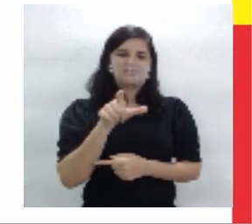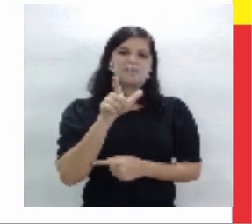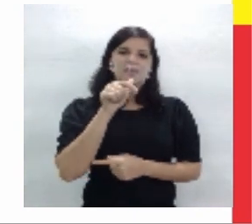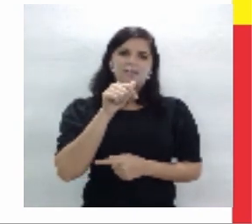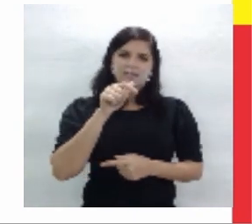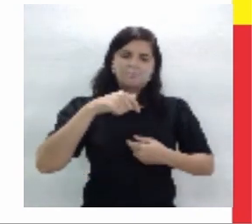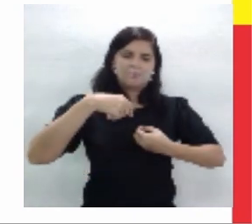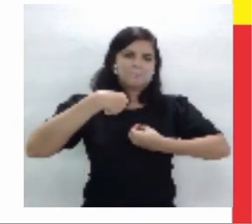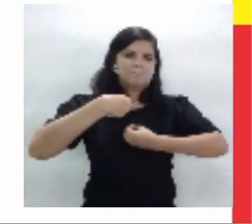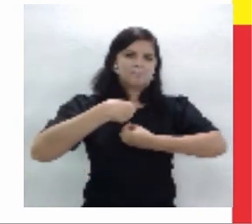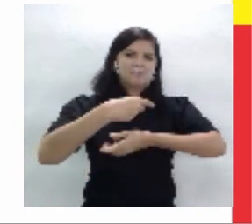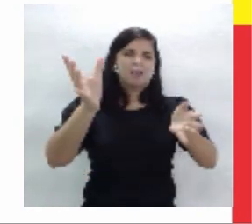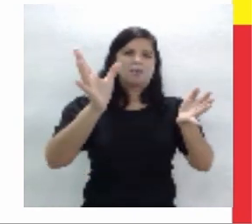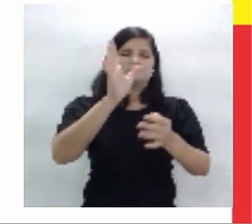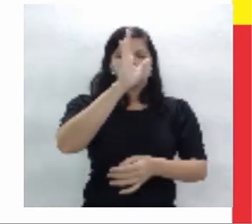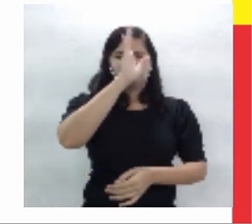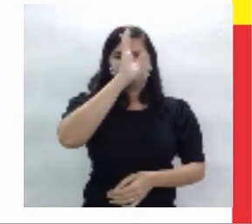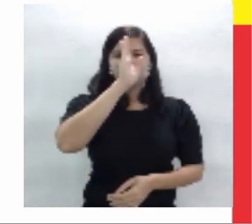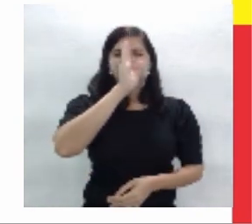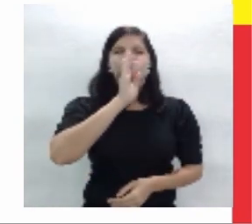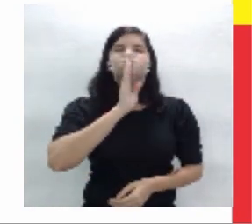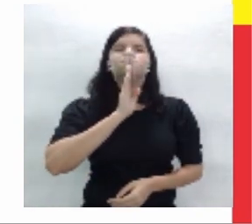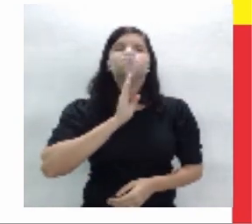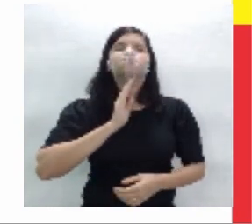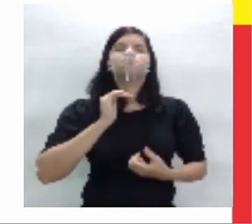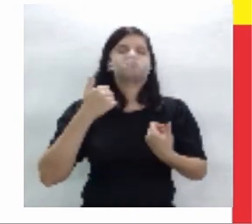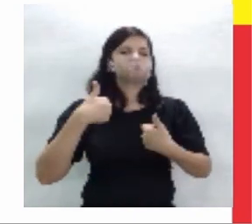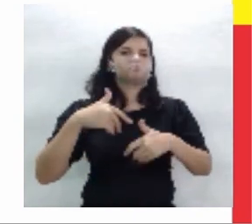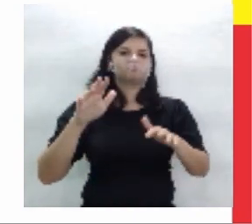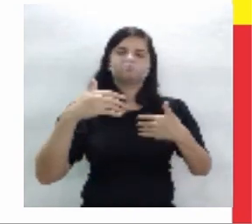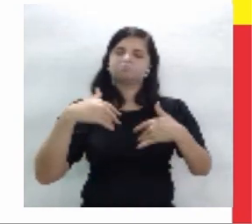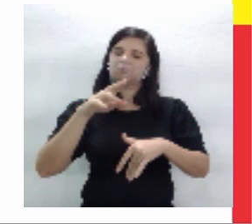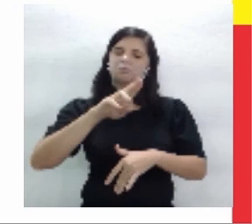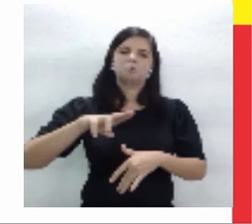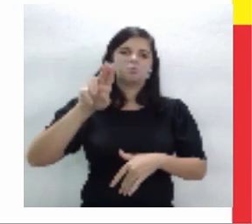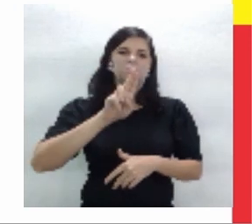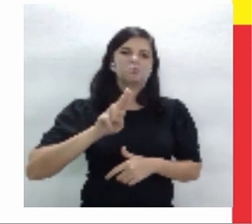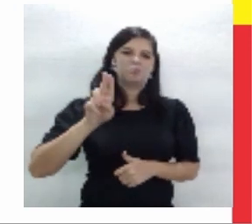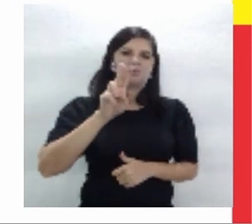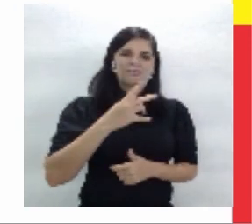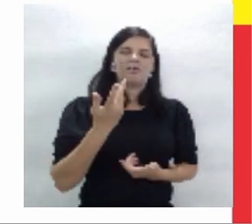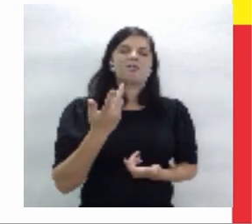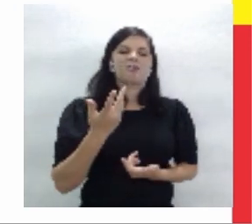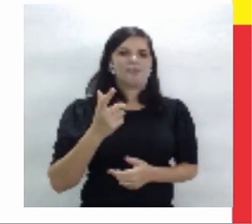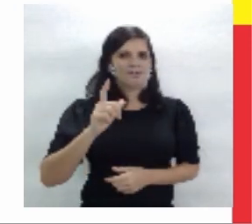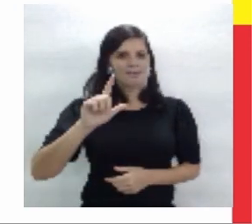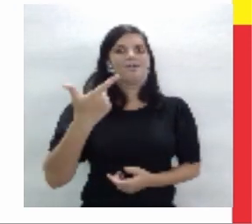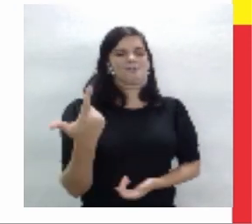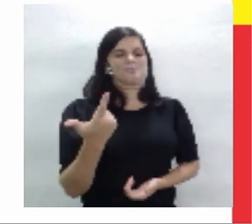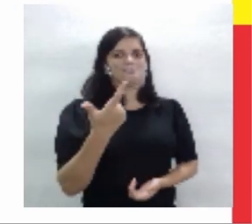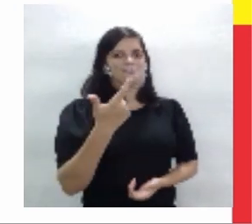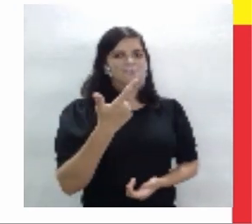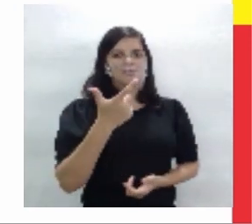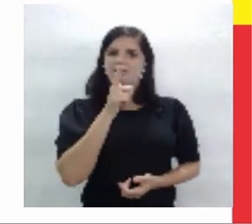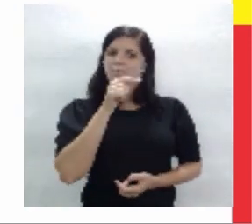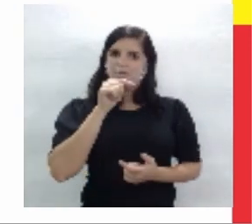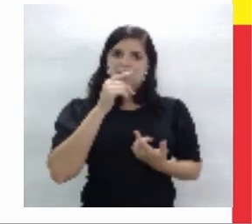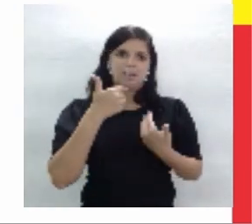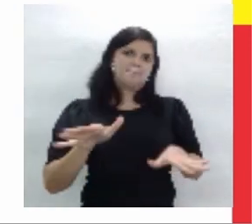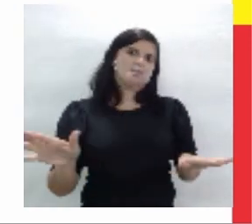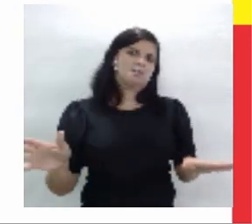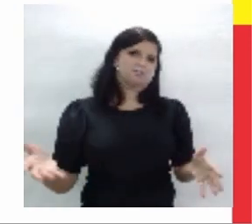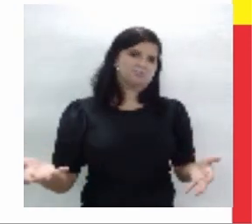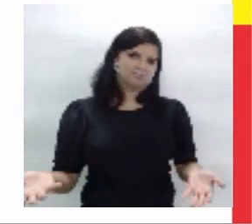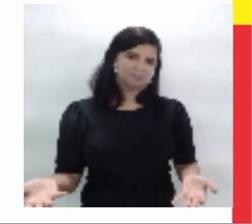de modo abundante para todo mundo e todo mundo fazer o que quer com a água, com certeza a gente já estaria esgotado nossos